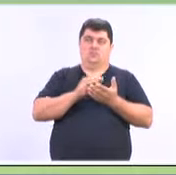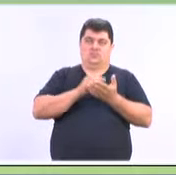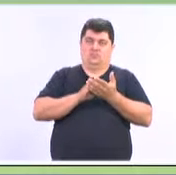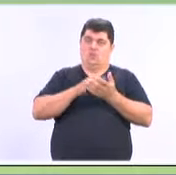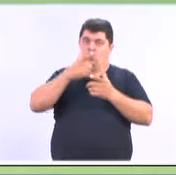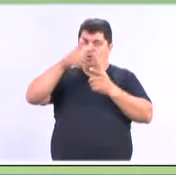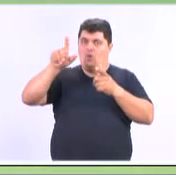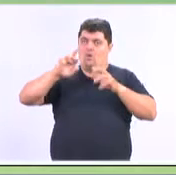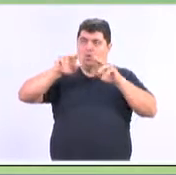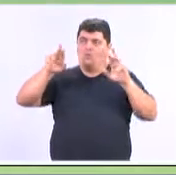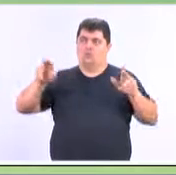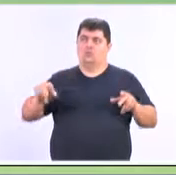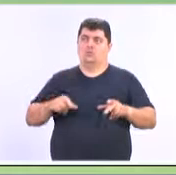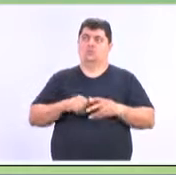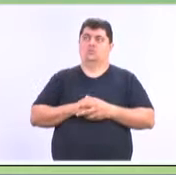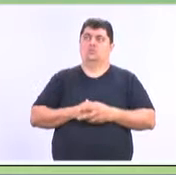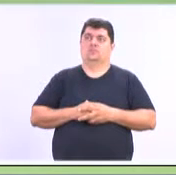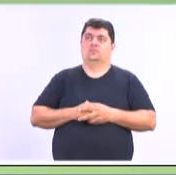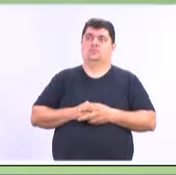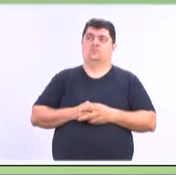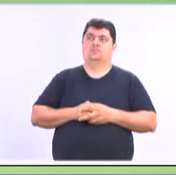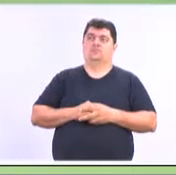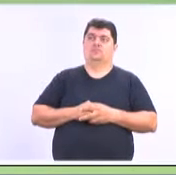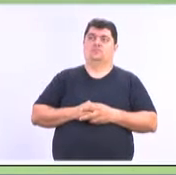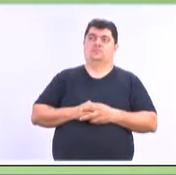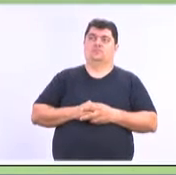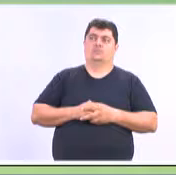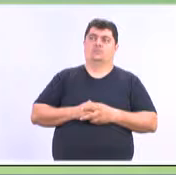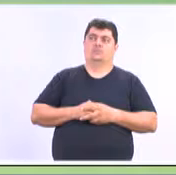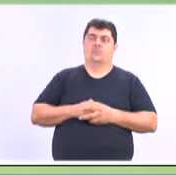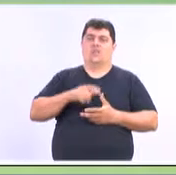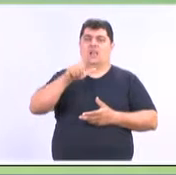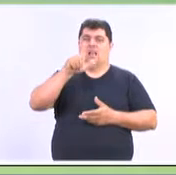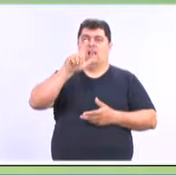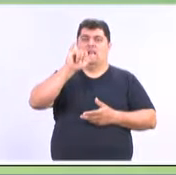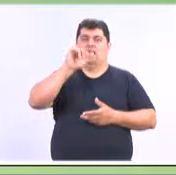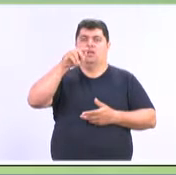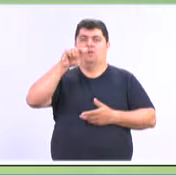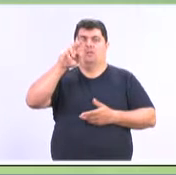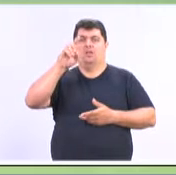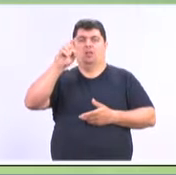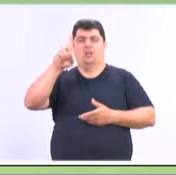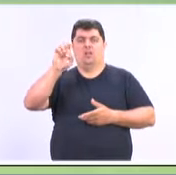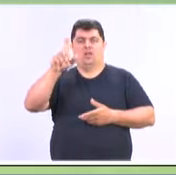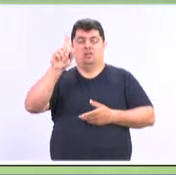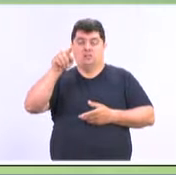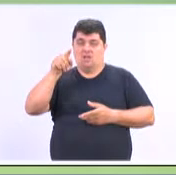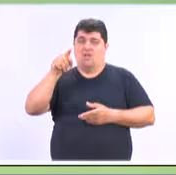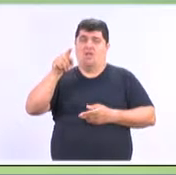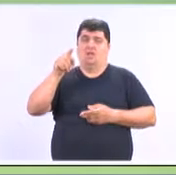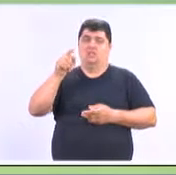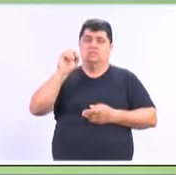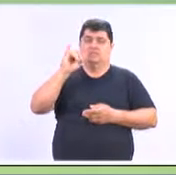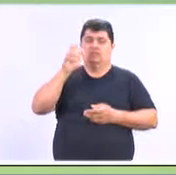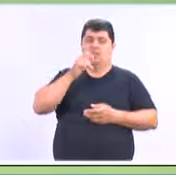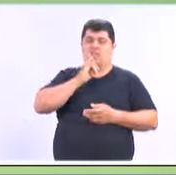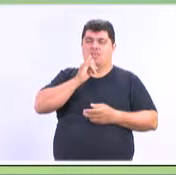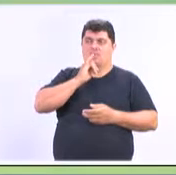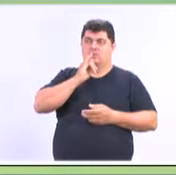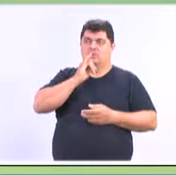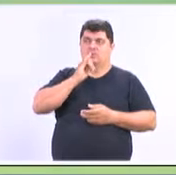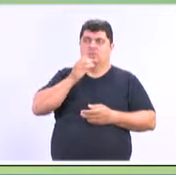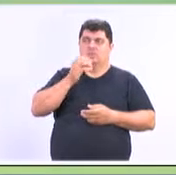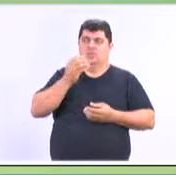por isso que a gente deixou até como slide extra aí. Quando a gente está falando de liquidez, A gente está falando necessariamente